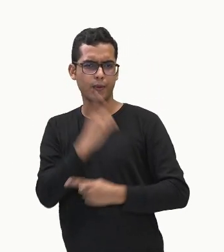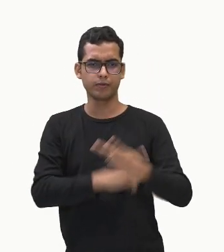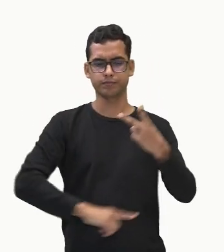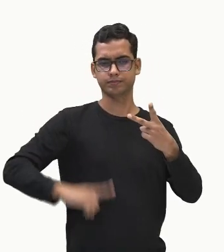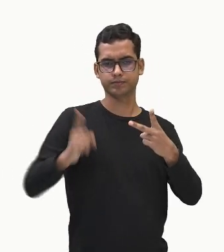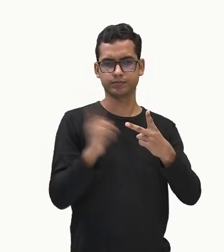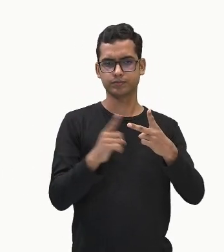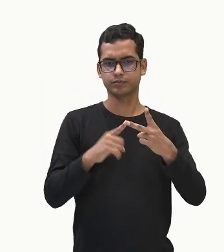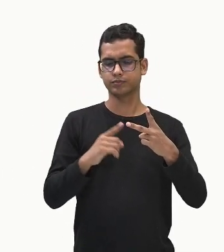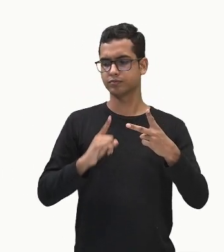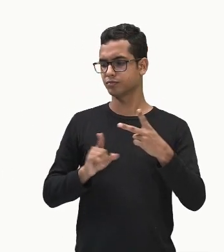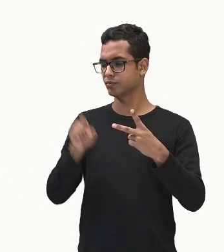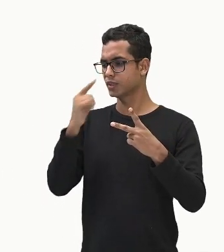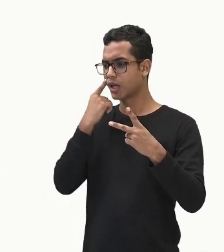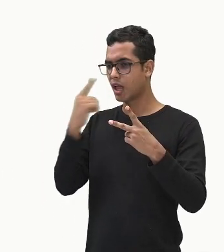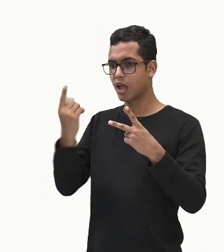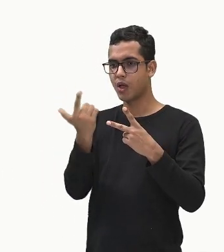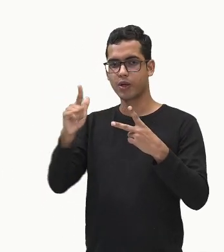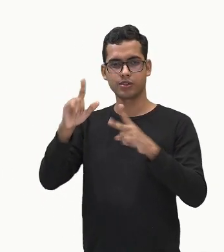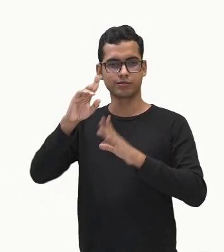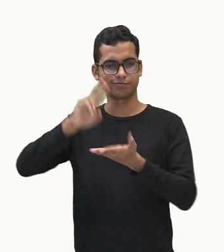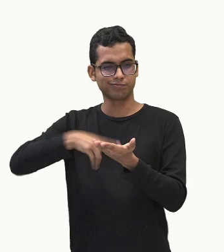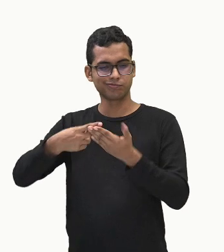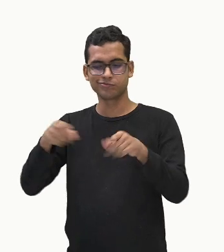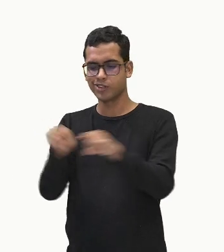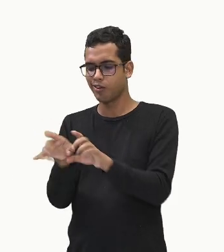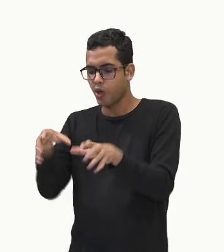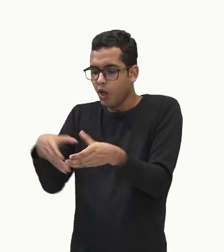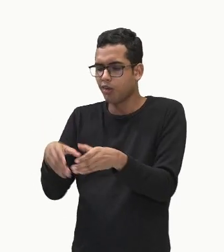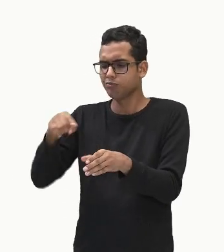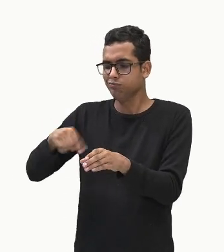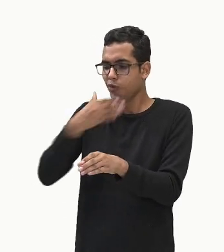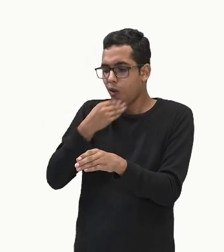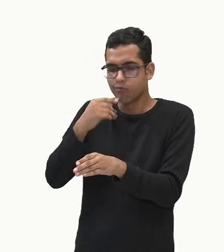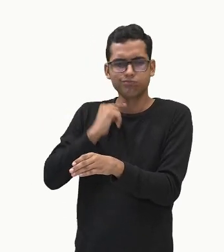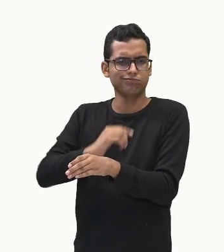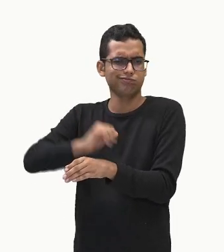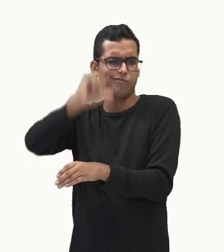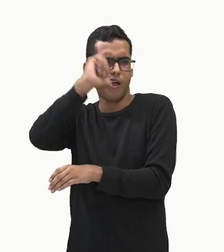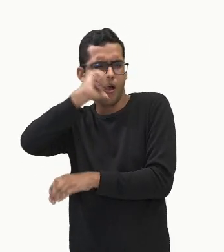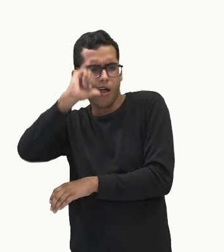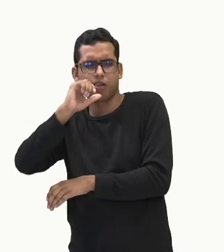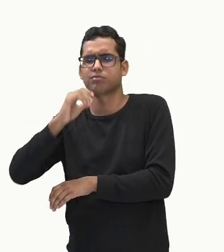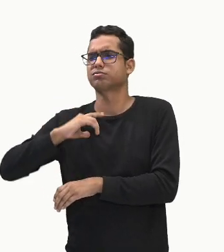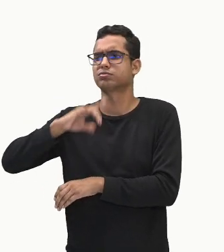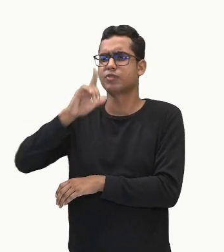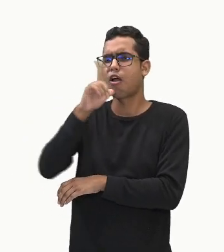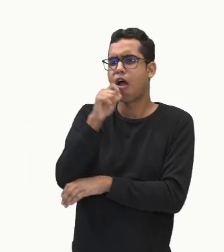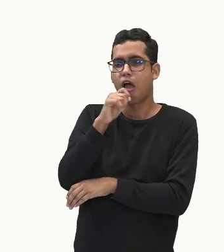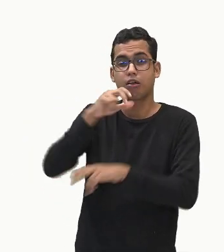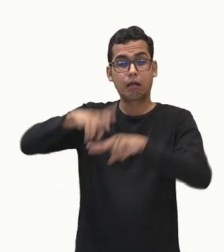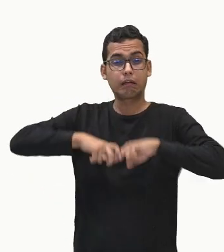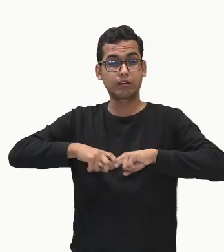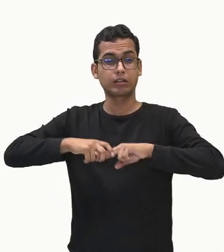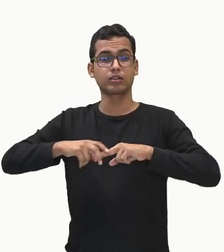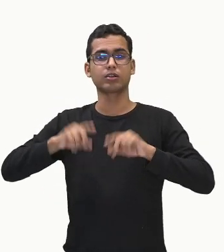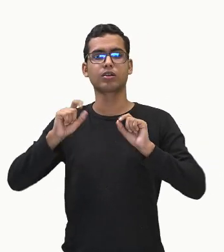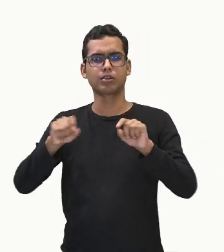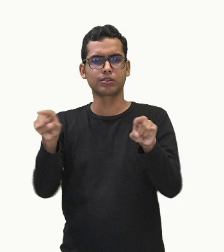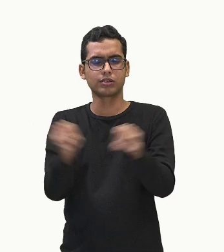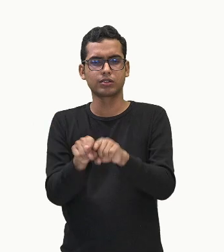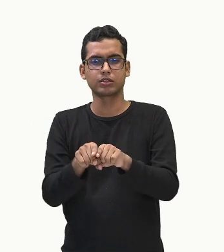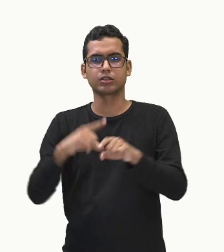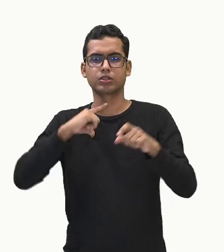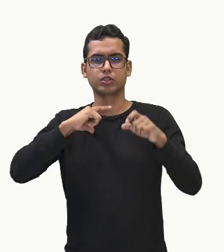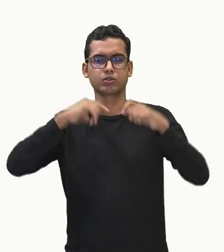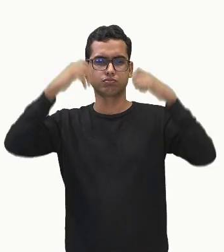E nós vivemos, né, atualmente num país belíssimo. Então, presente do indicativo